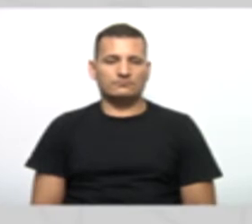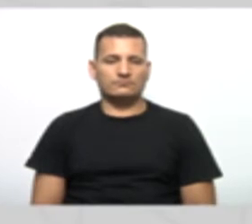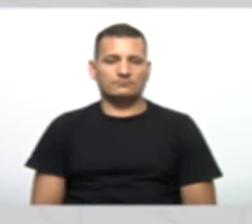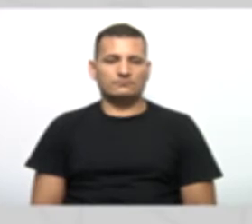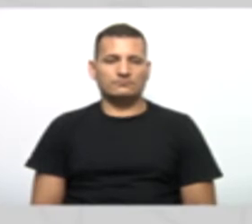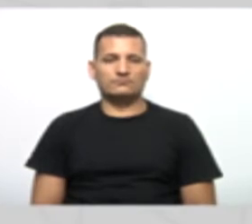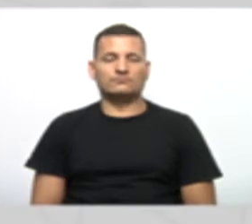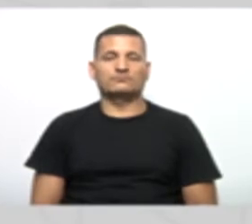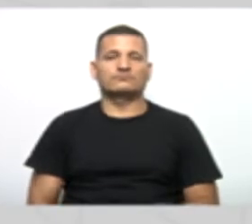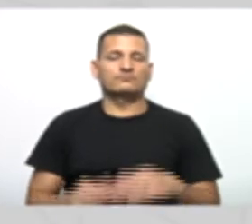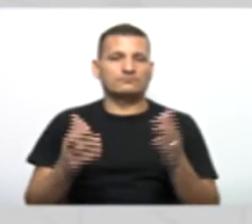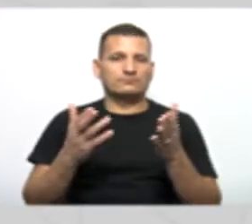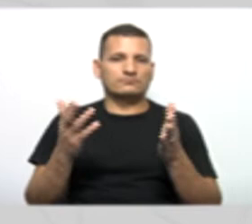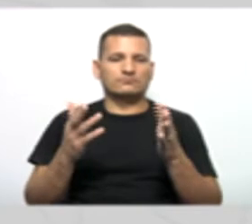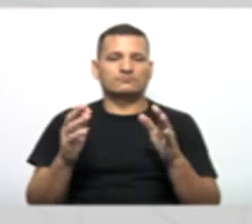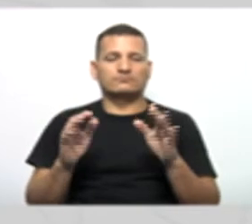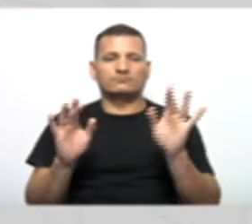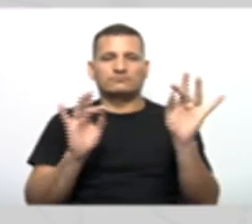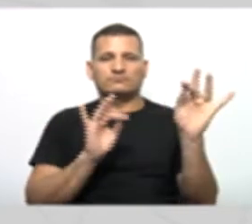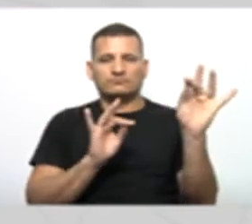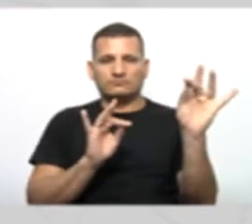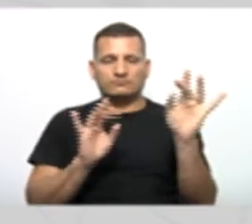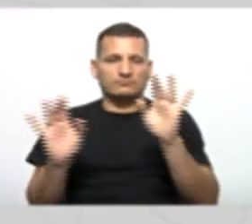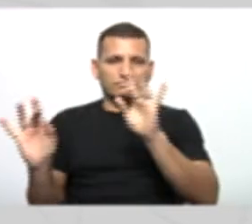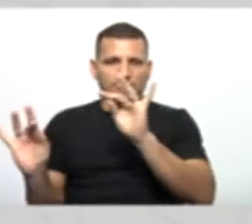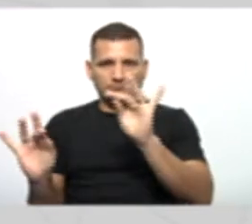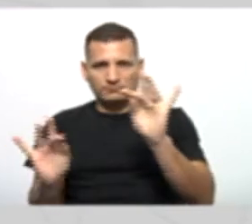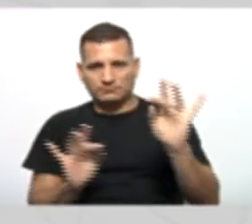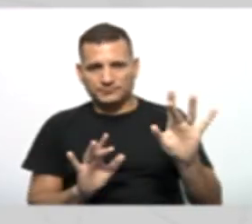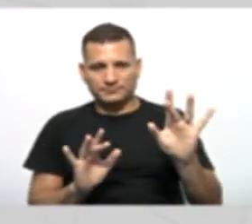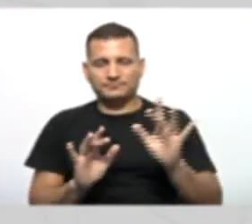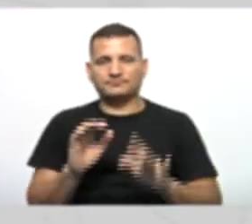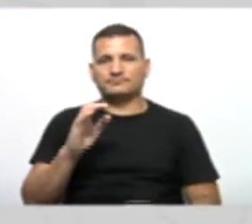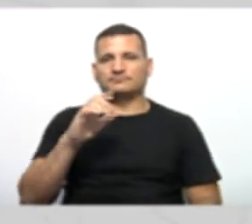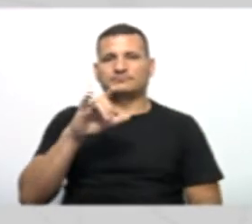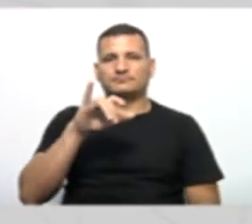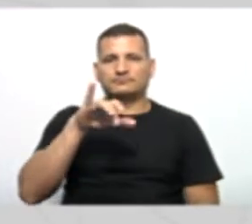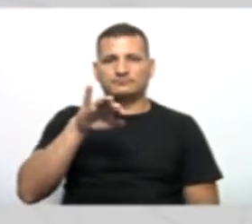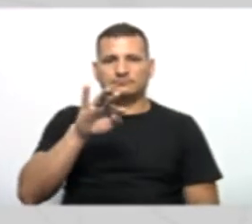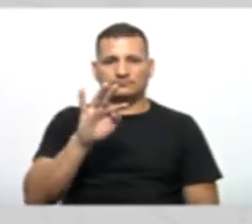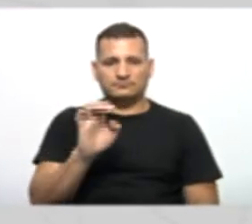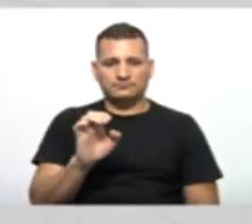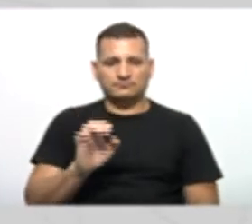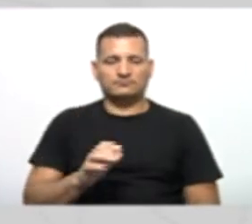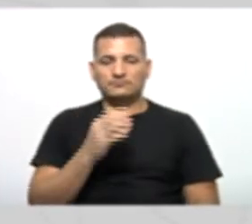Ok, vamos fazer a inserção aqui então do cliente.